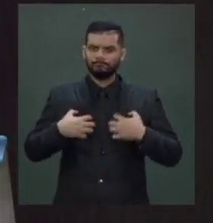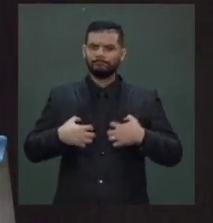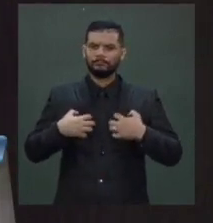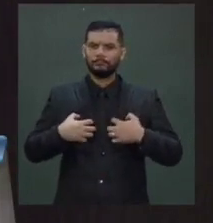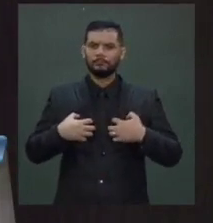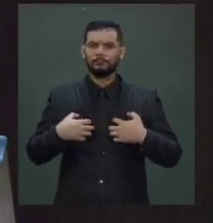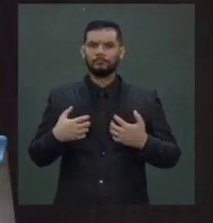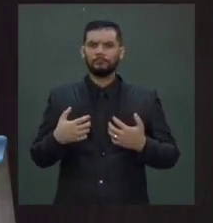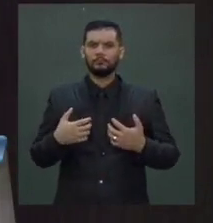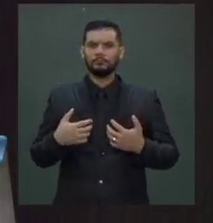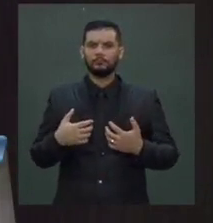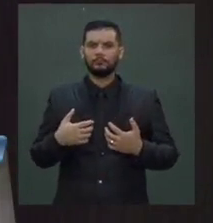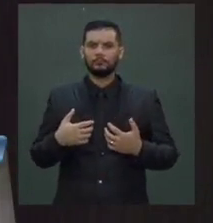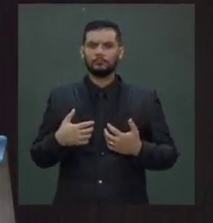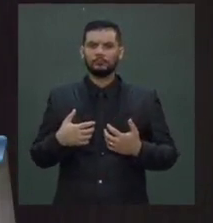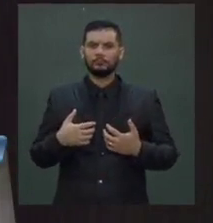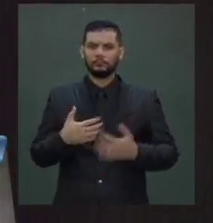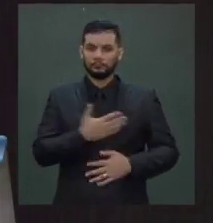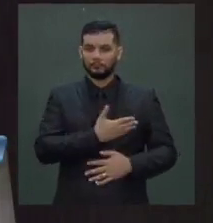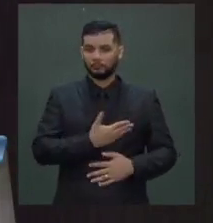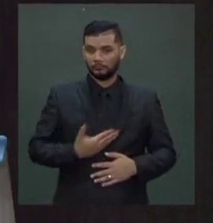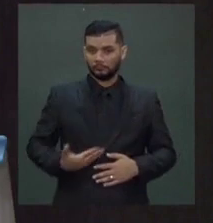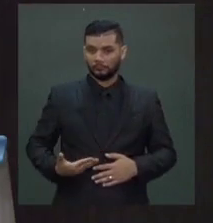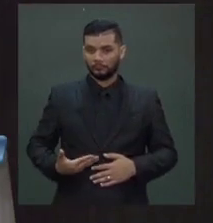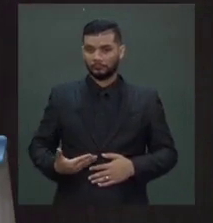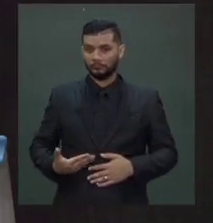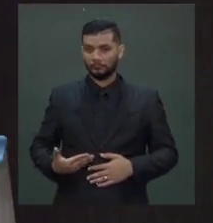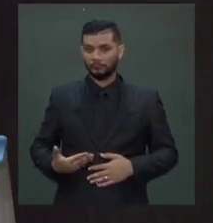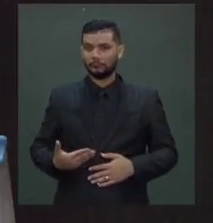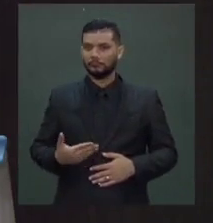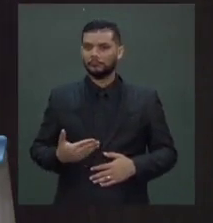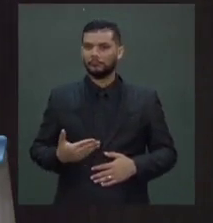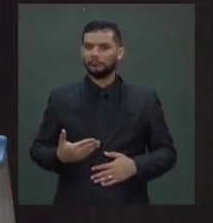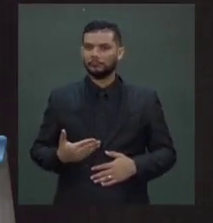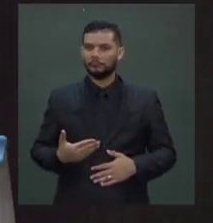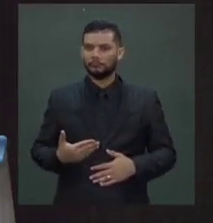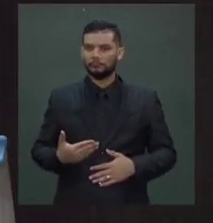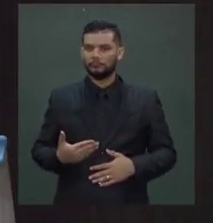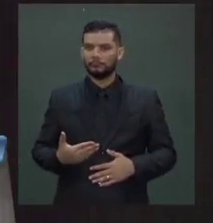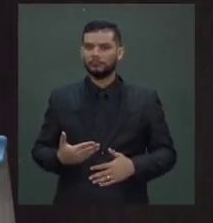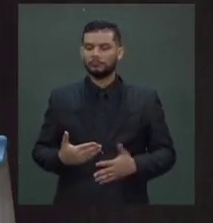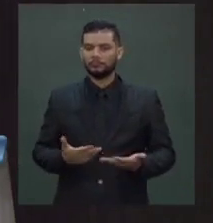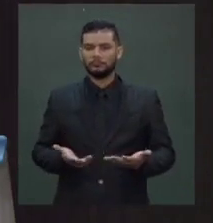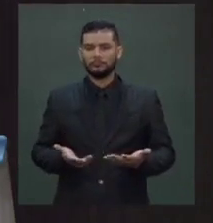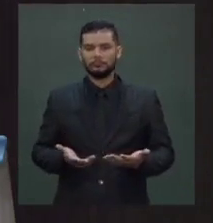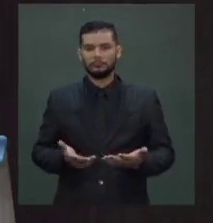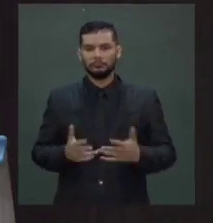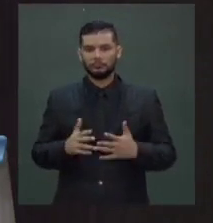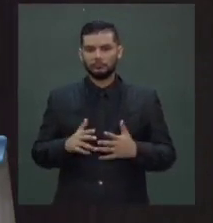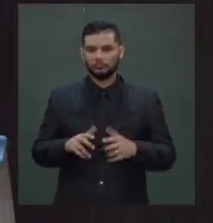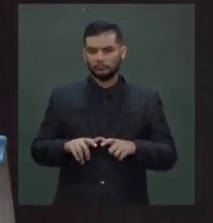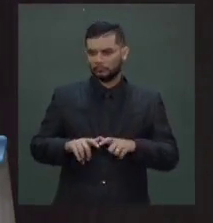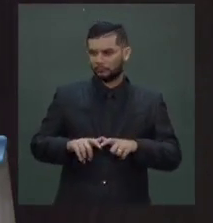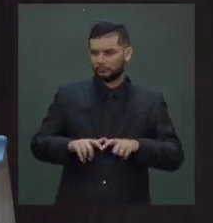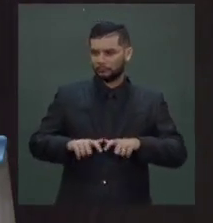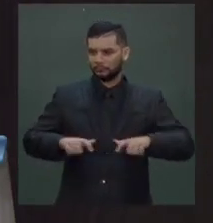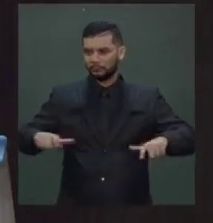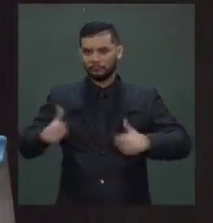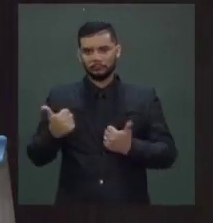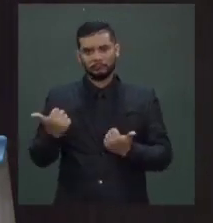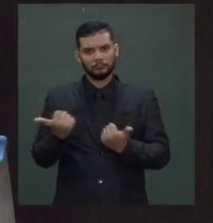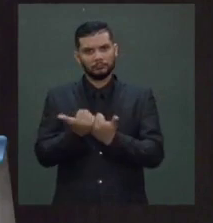quando o governo, que é gigantesco neste parlamento,